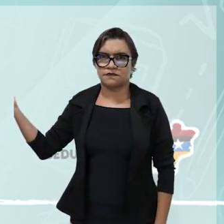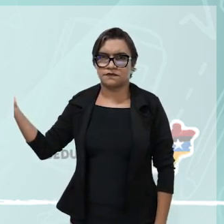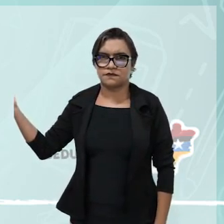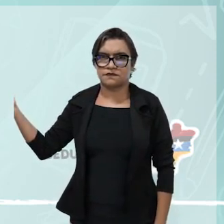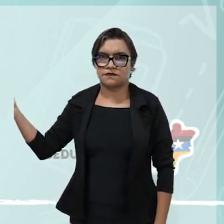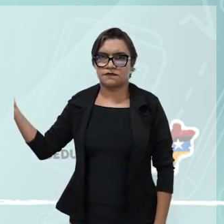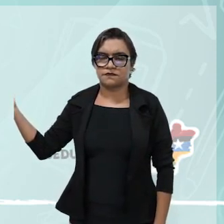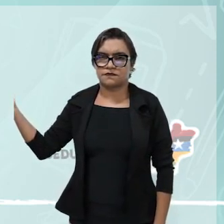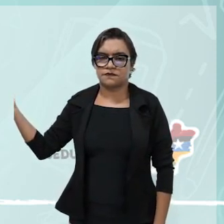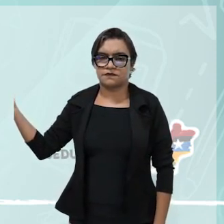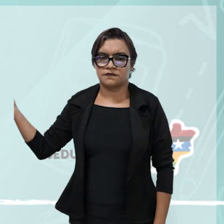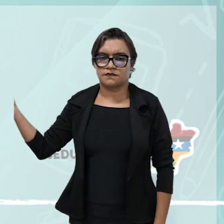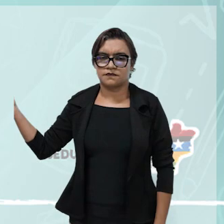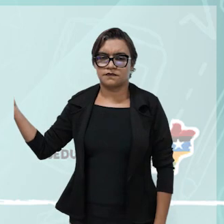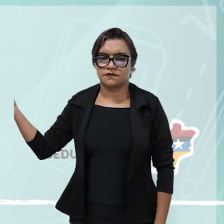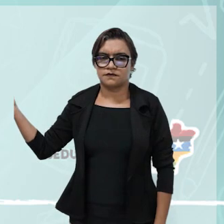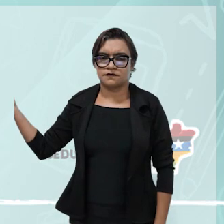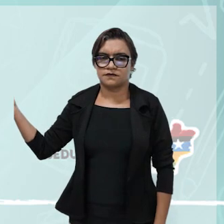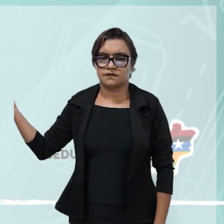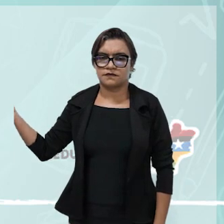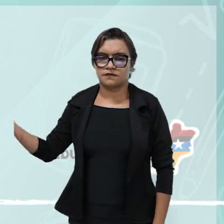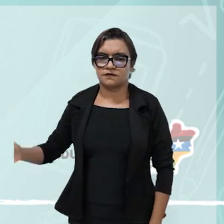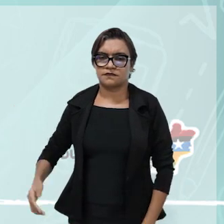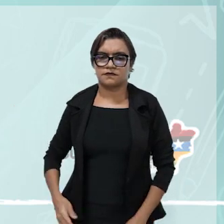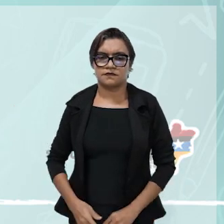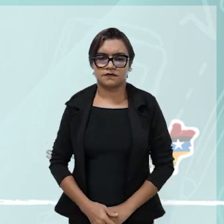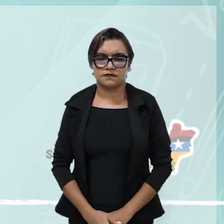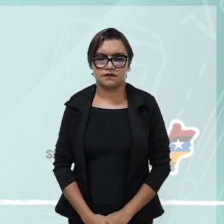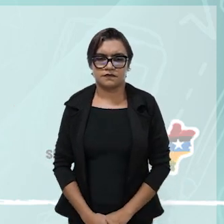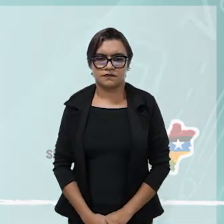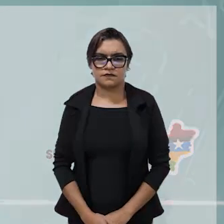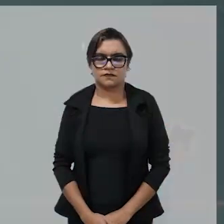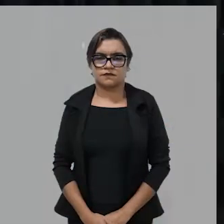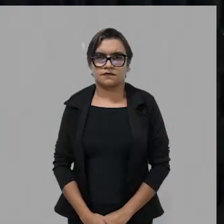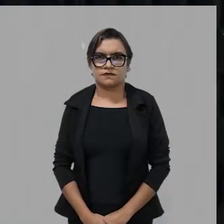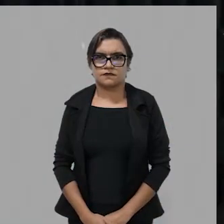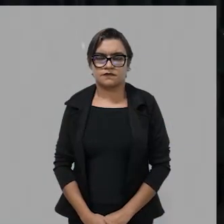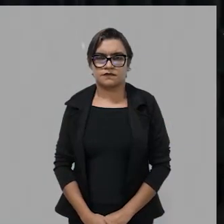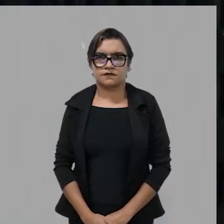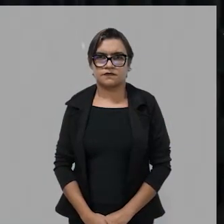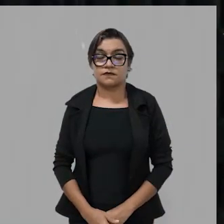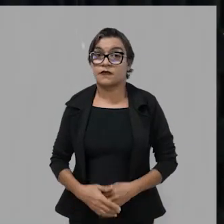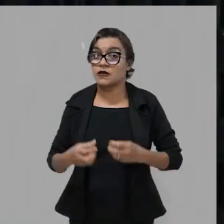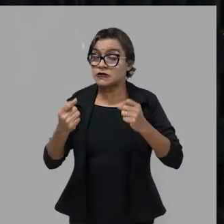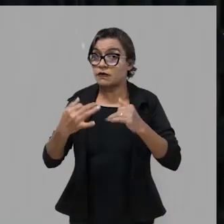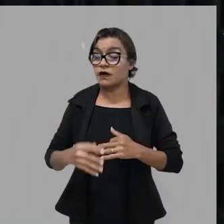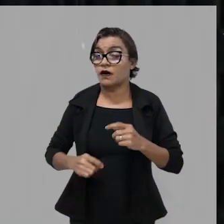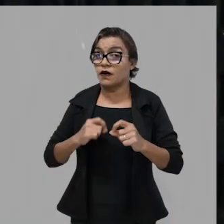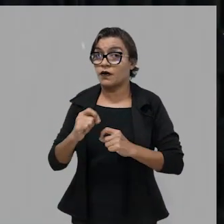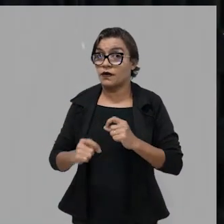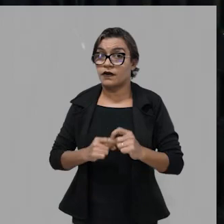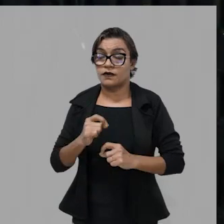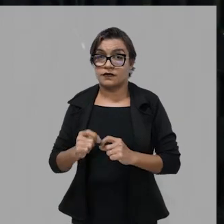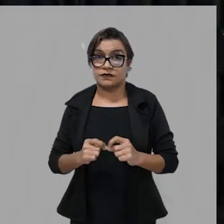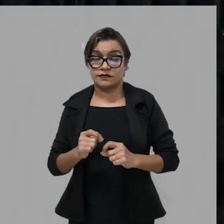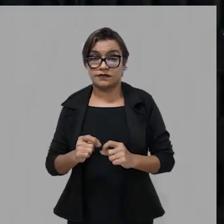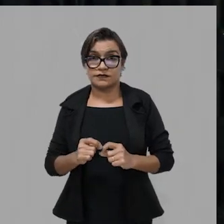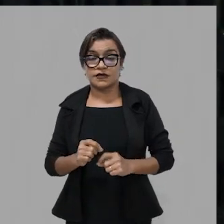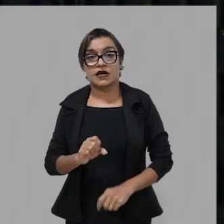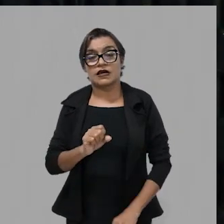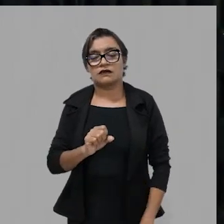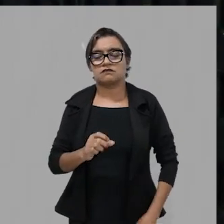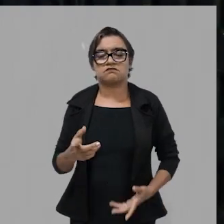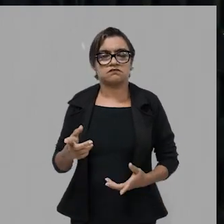anos em Celta. Combateu contra os mouros e, durante uma briga, perdeu o olho direito. Gente, vou explicar para vocês o que a gente está fazendo. Está stalkeando um pouquinho